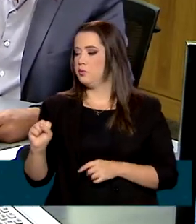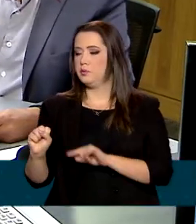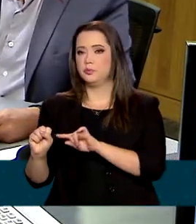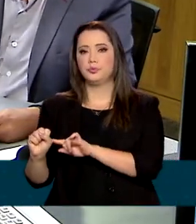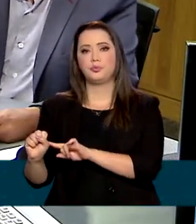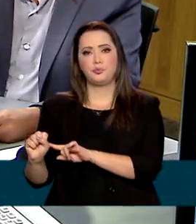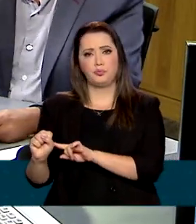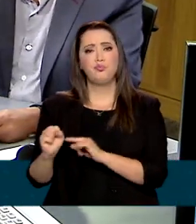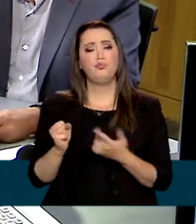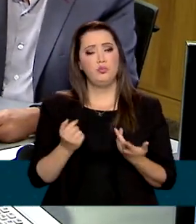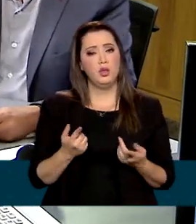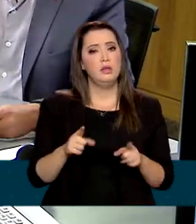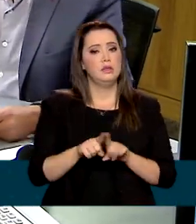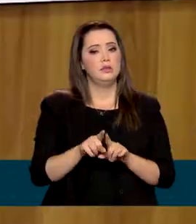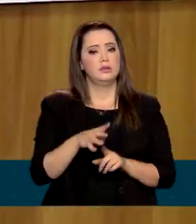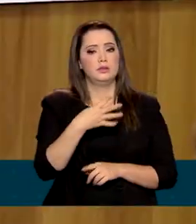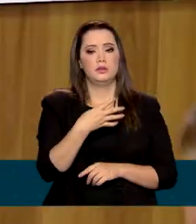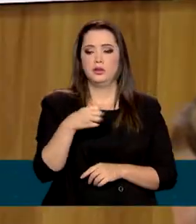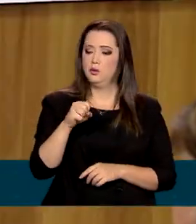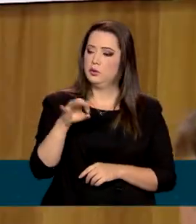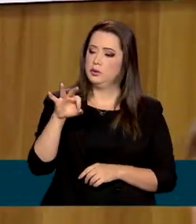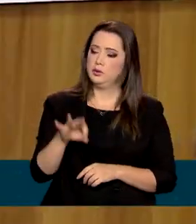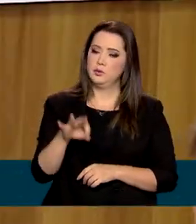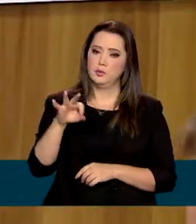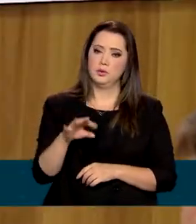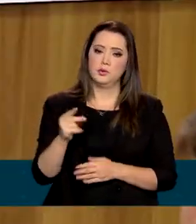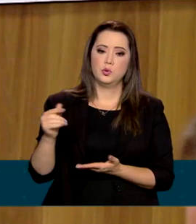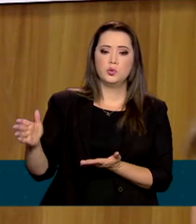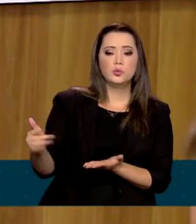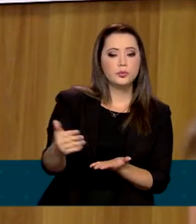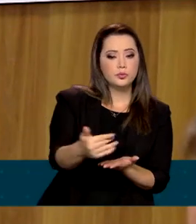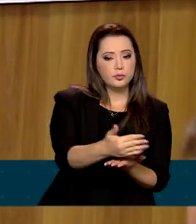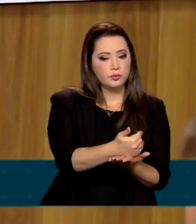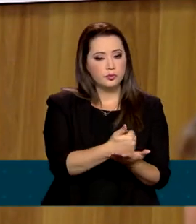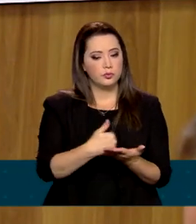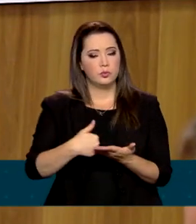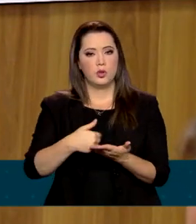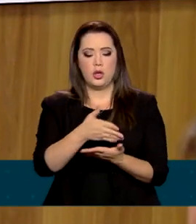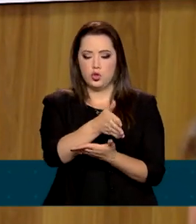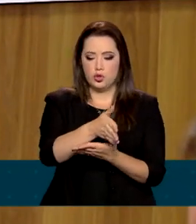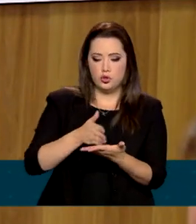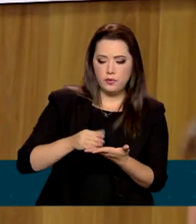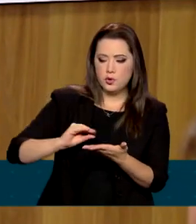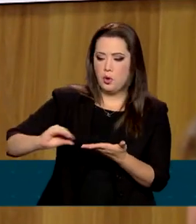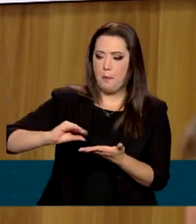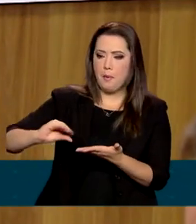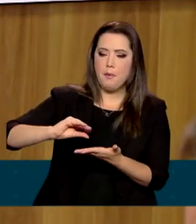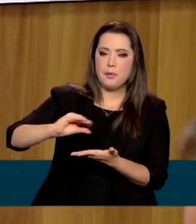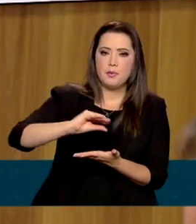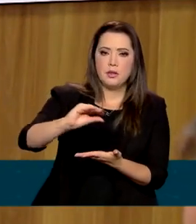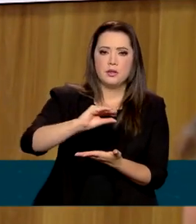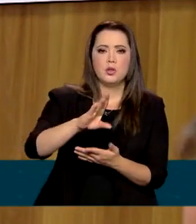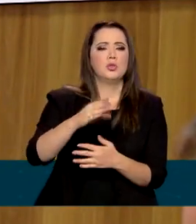ao redor de 48% do que é arrecadado vai para diversas ações